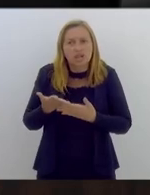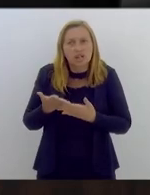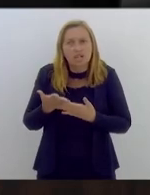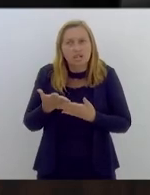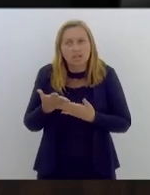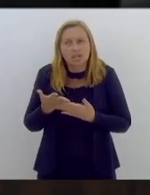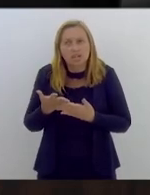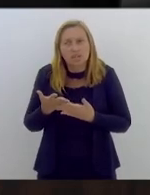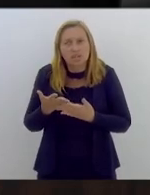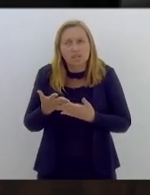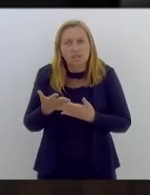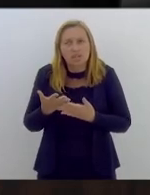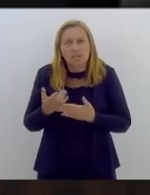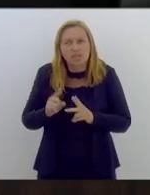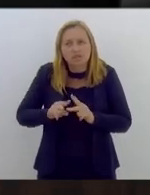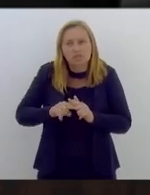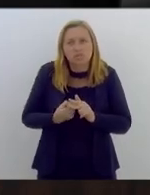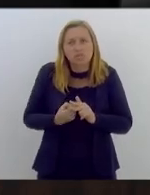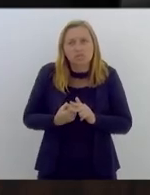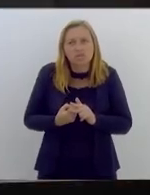sorrelfa, como Vossa Excelência citou.